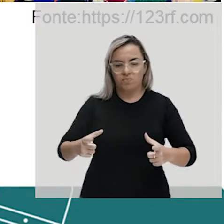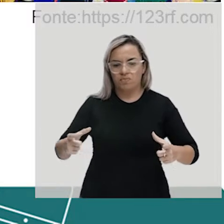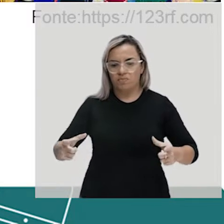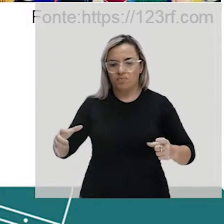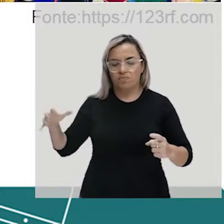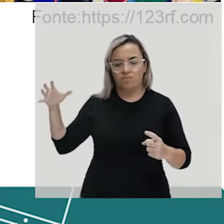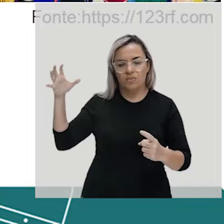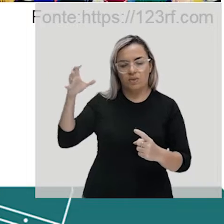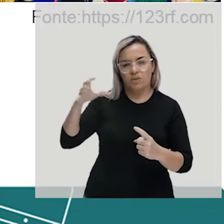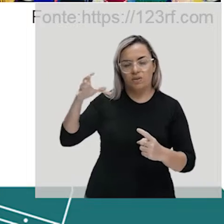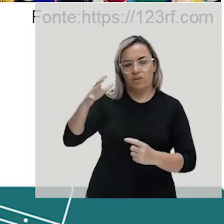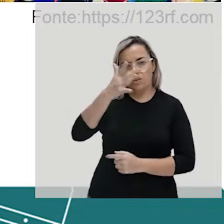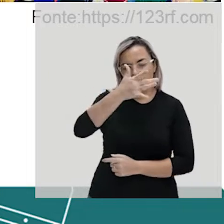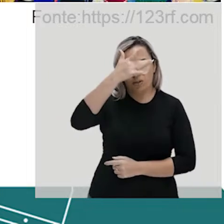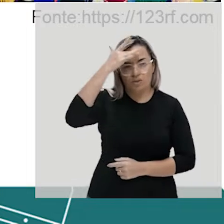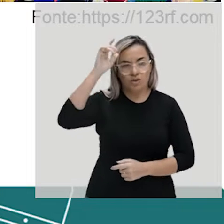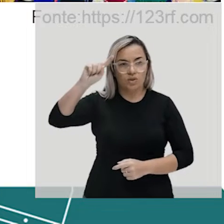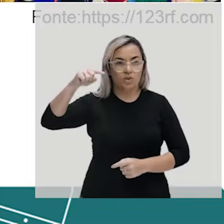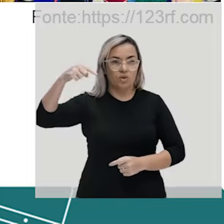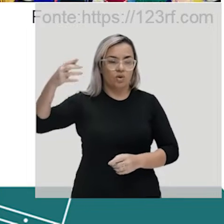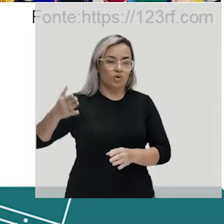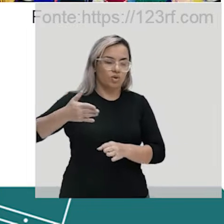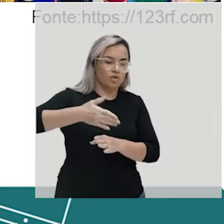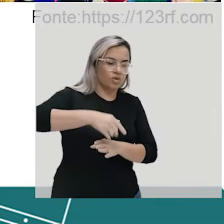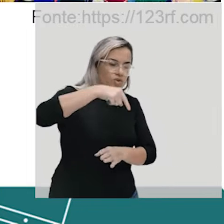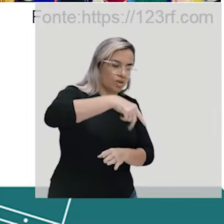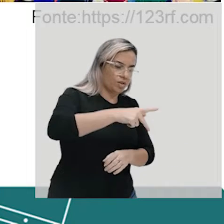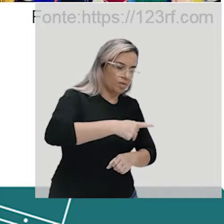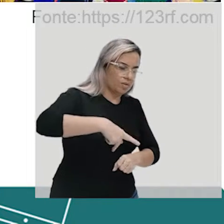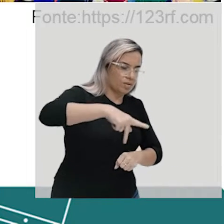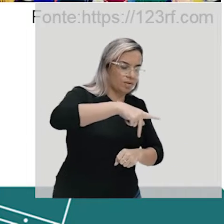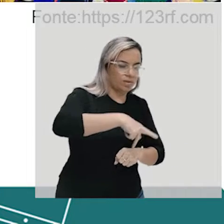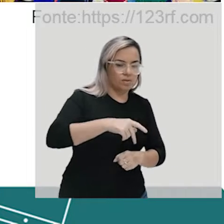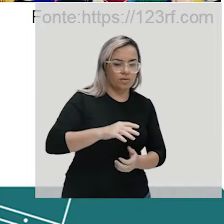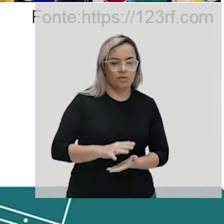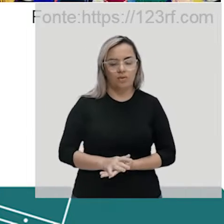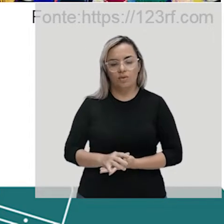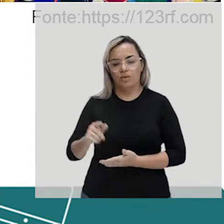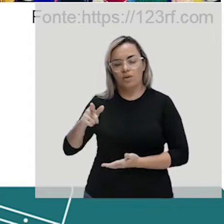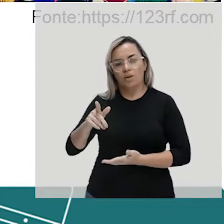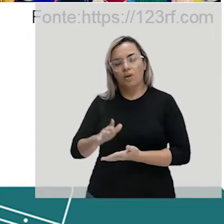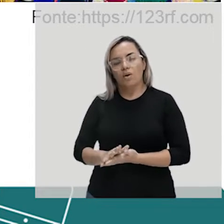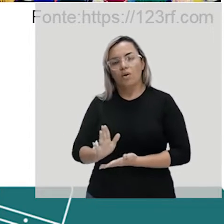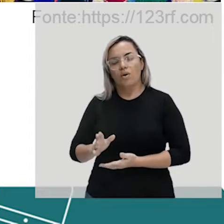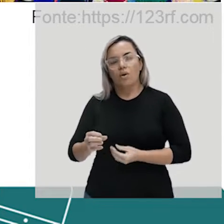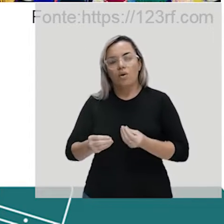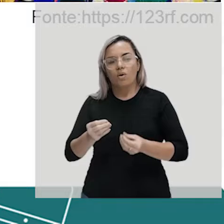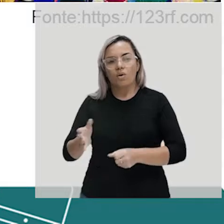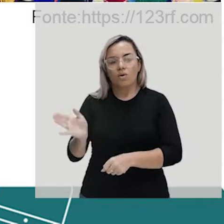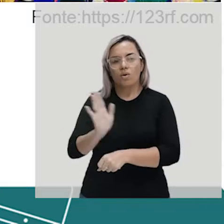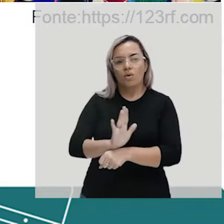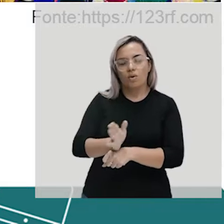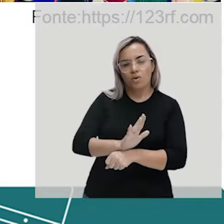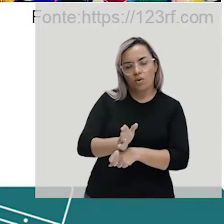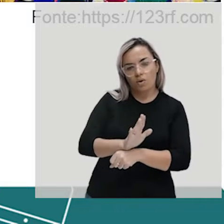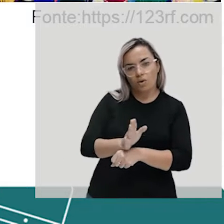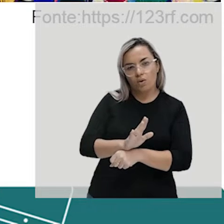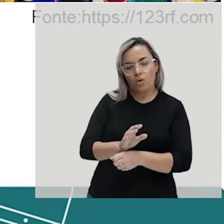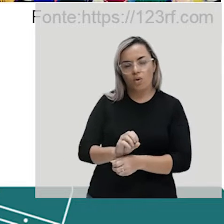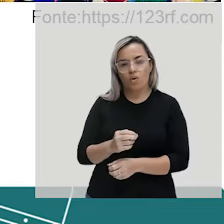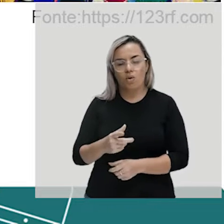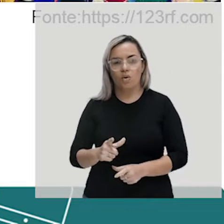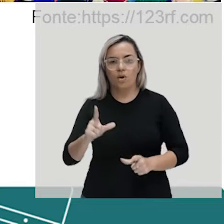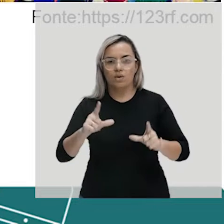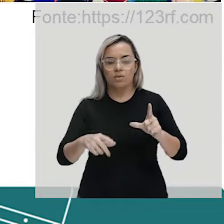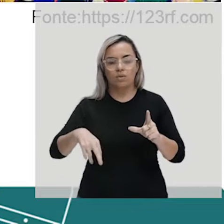influência de pessoas estrangeiras você tá vendo É você ver um filme você assistir uma série que